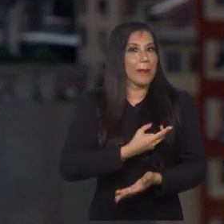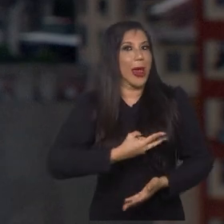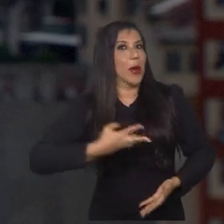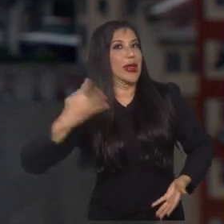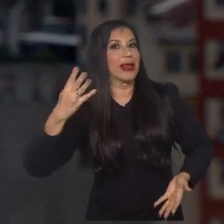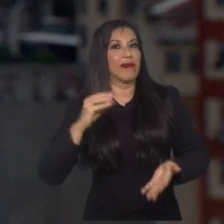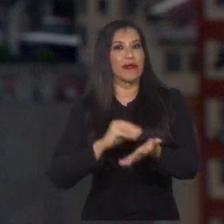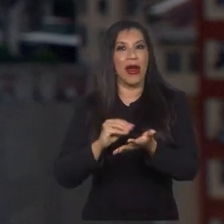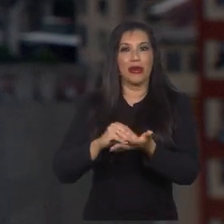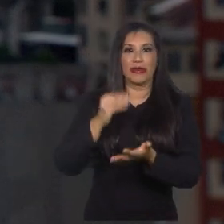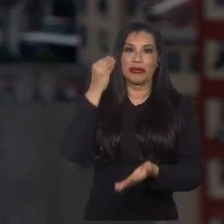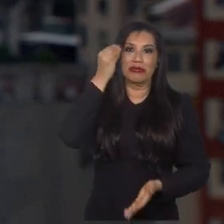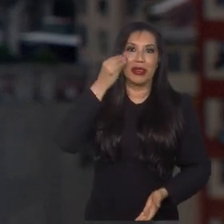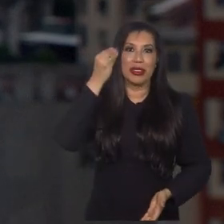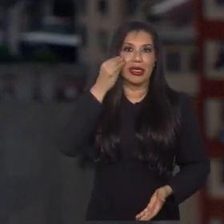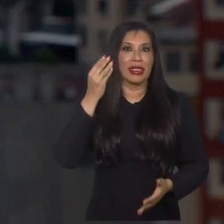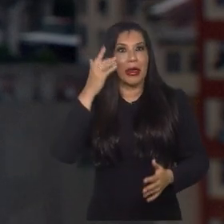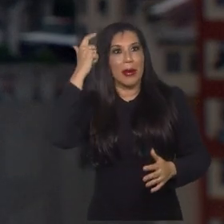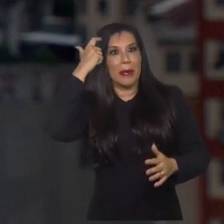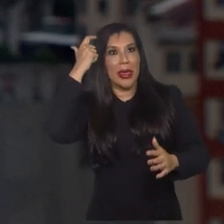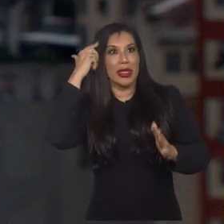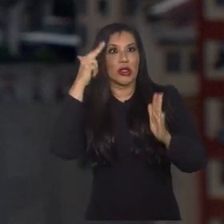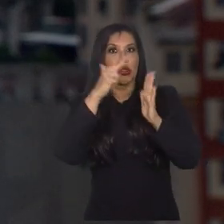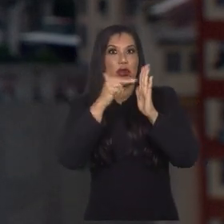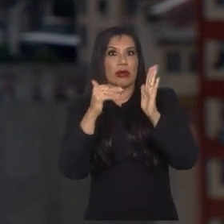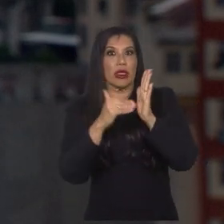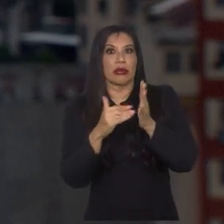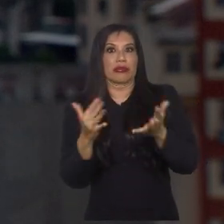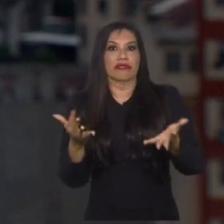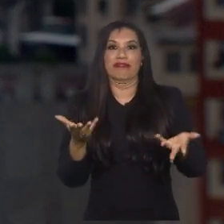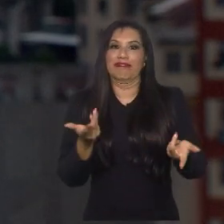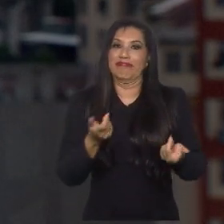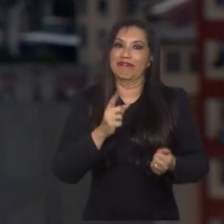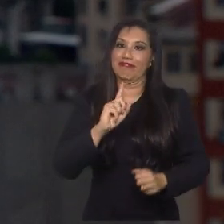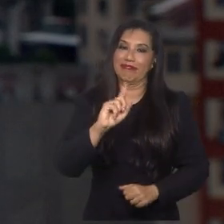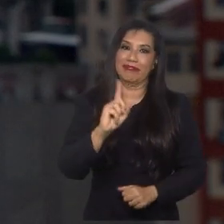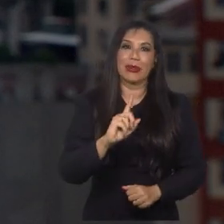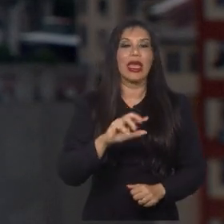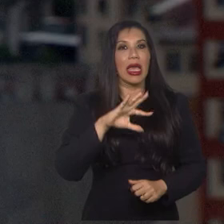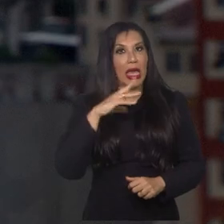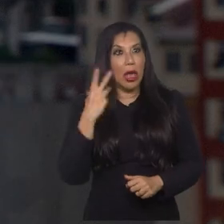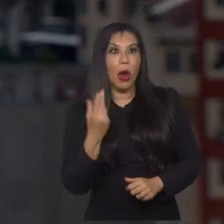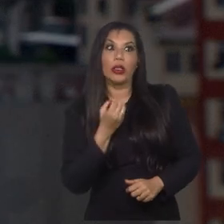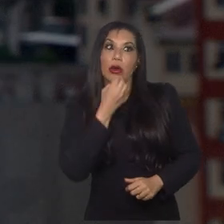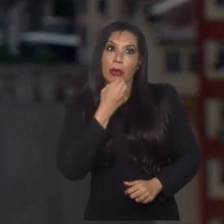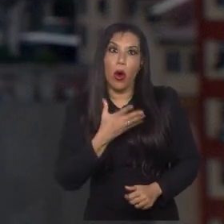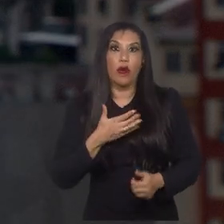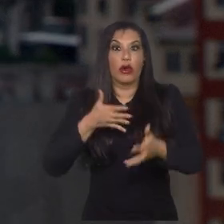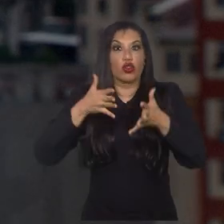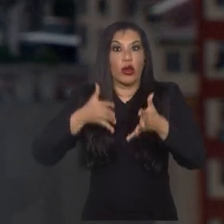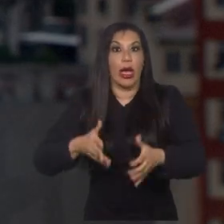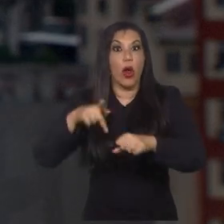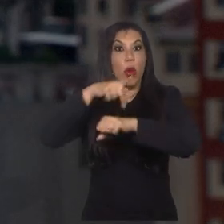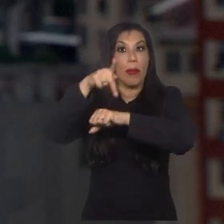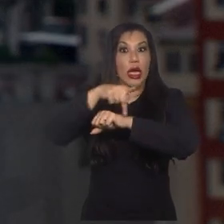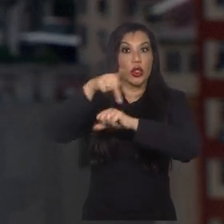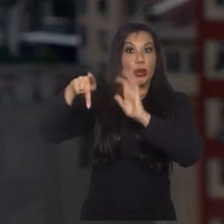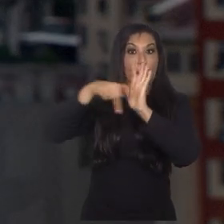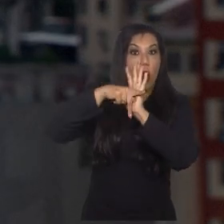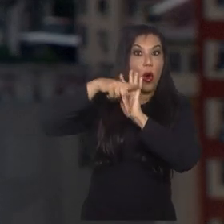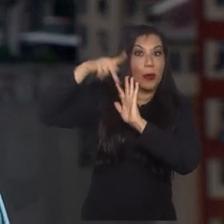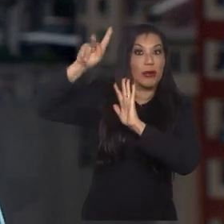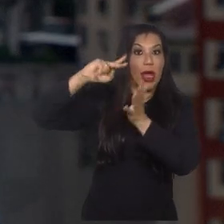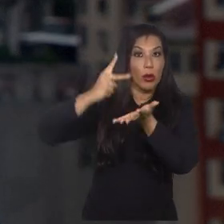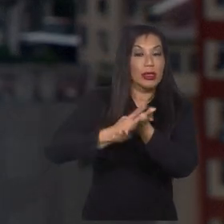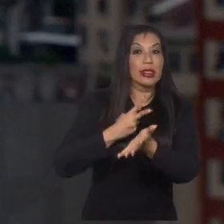então verão. Não tem como a gente esperar muita coisa do time da Nova Zelândia. Eu aposto no fator casa. Jogar em casa pode ser um ponto que